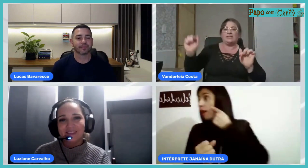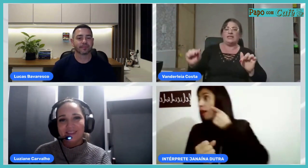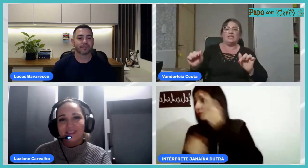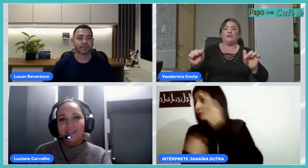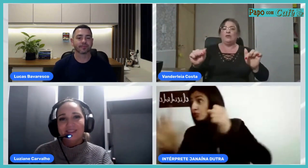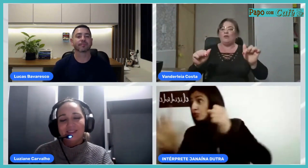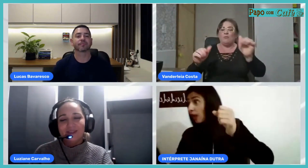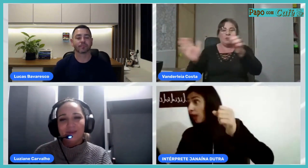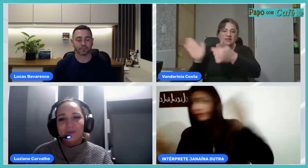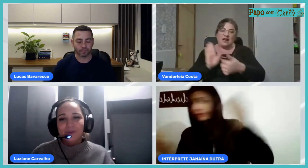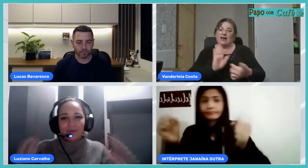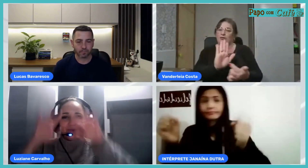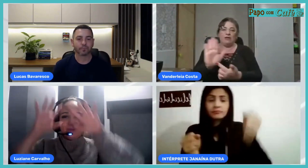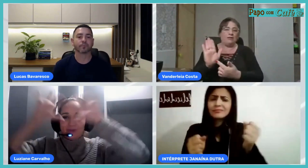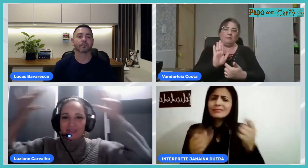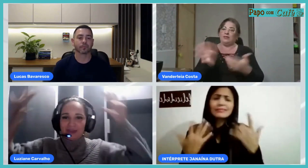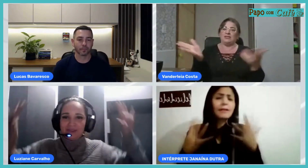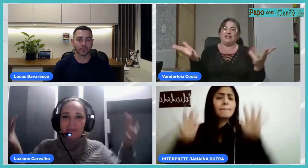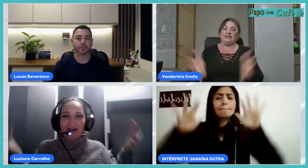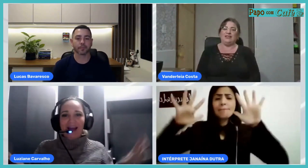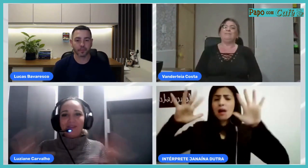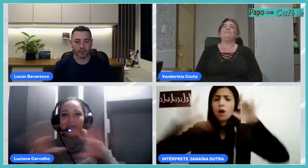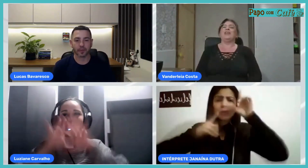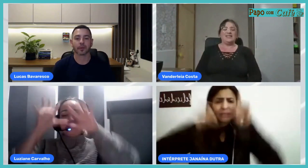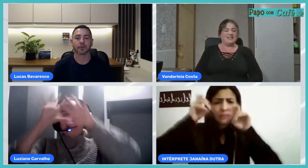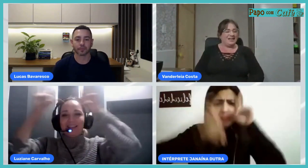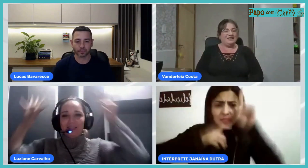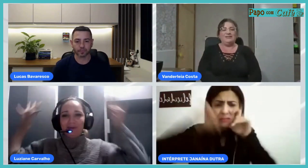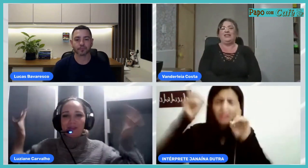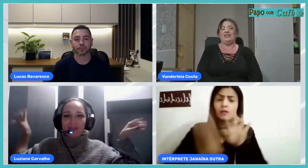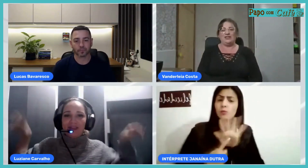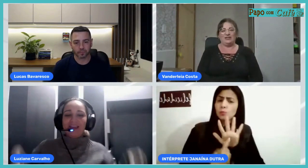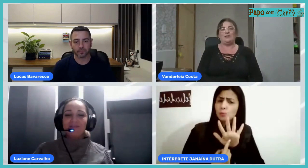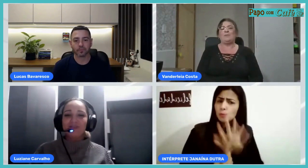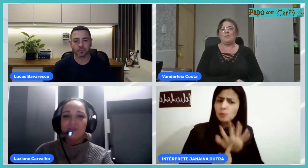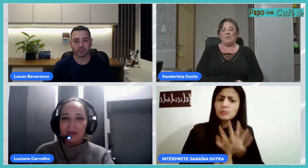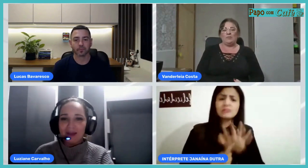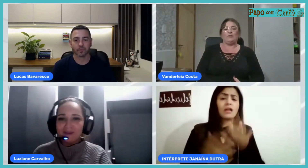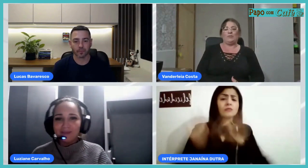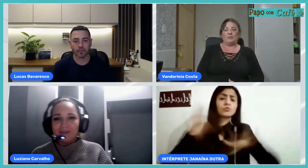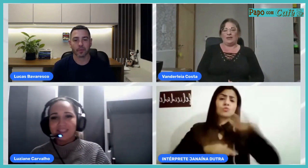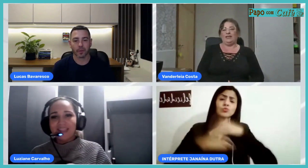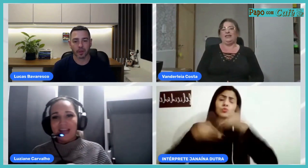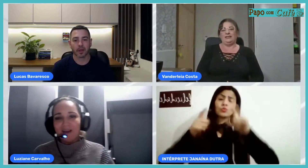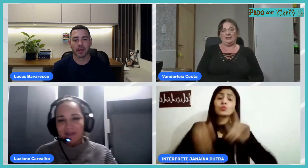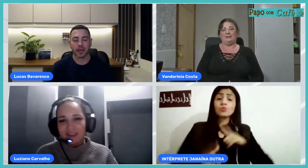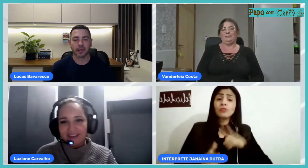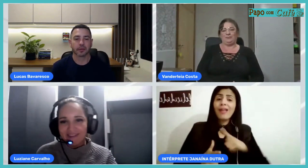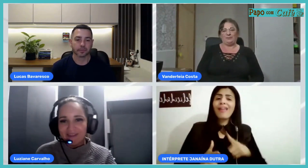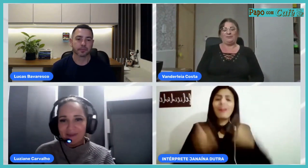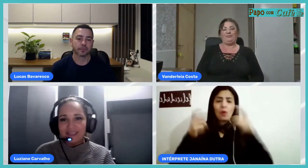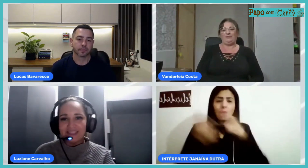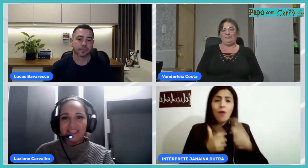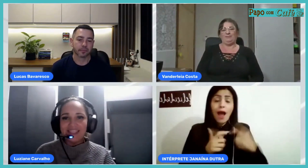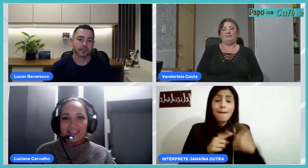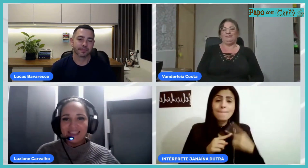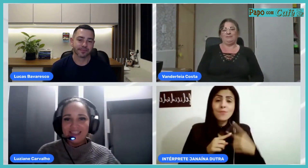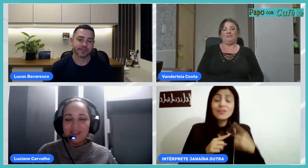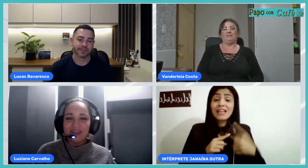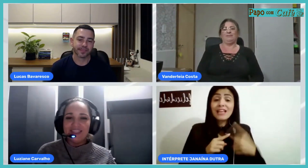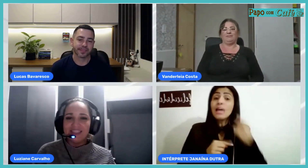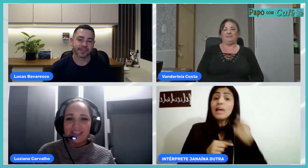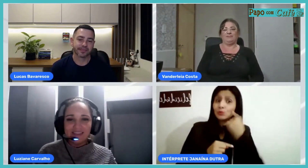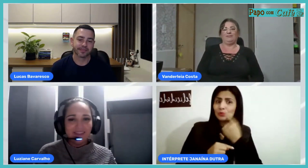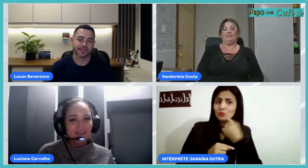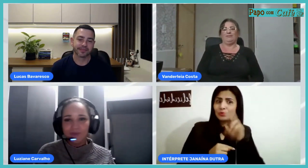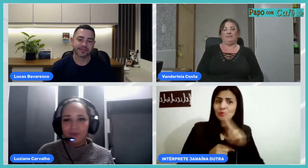a tua expressão, mostrar, tudo é ter mostrar, o espaço, né? A língua já é visual, espacial, né? Não é uma escrita